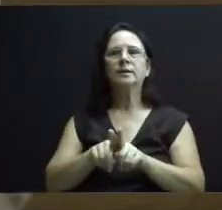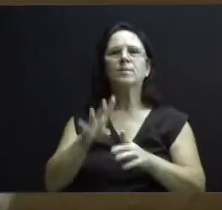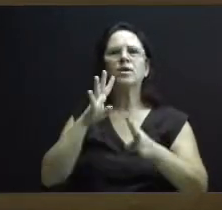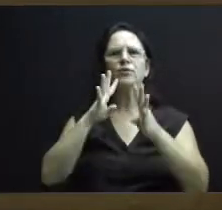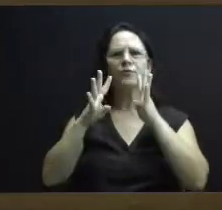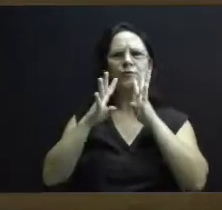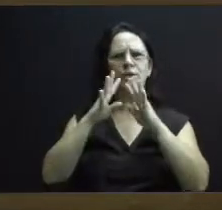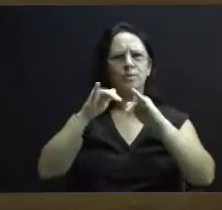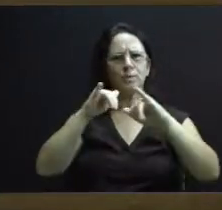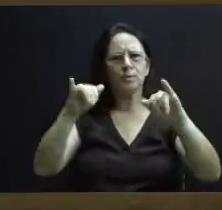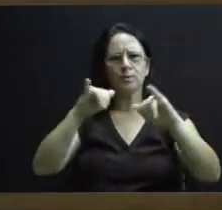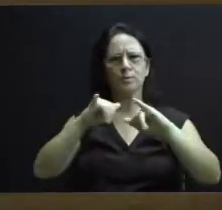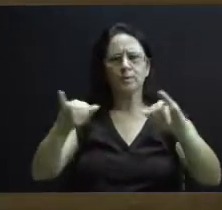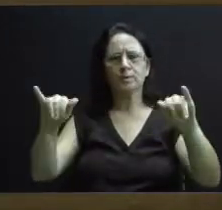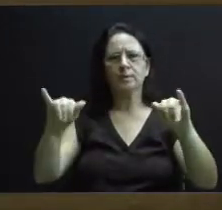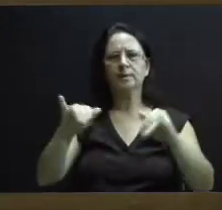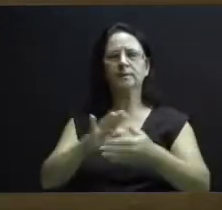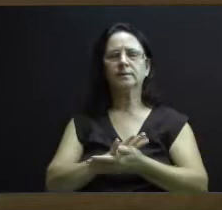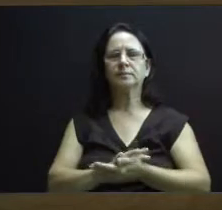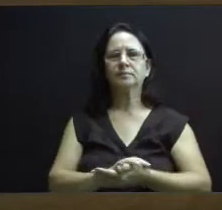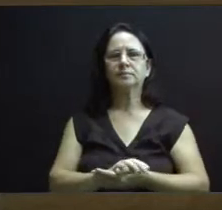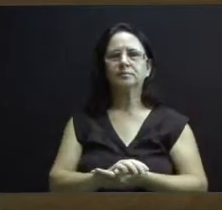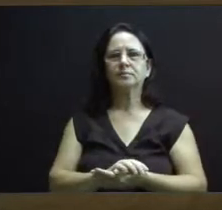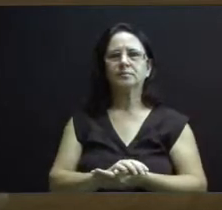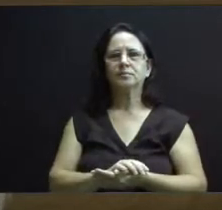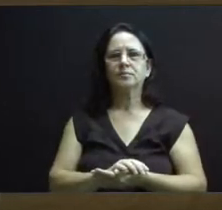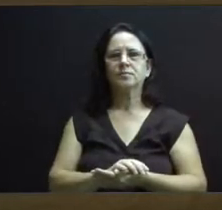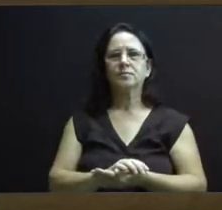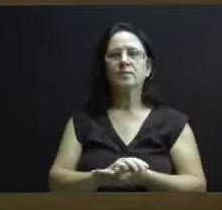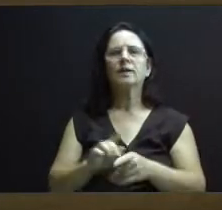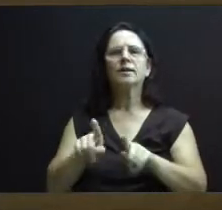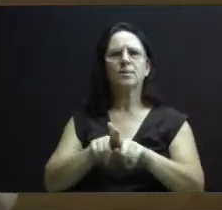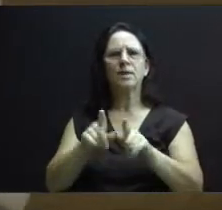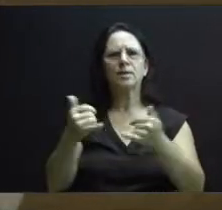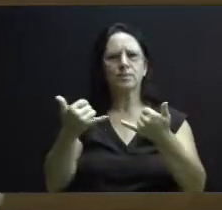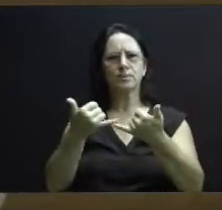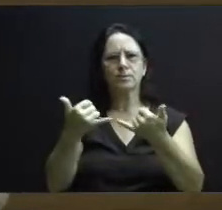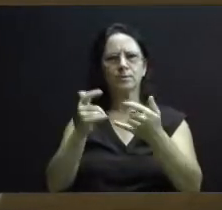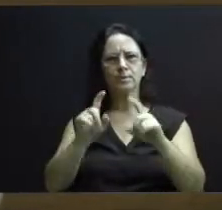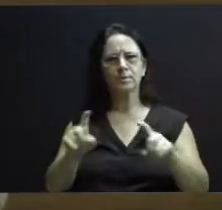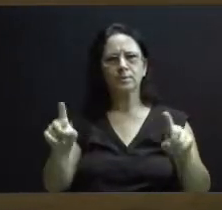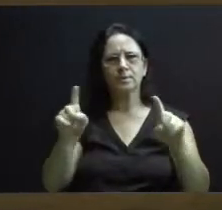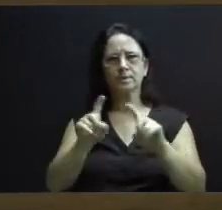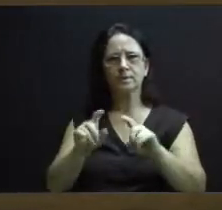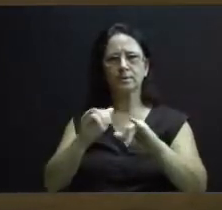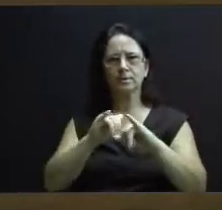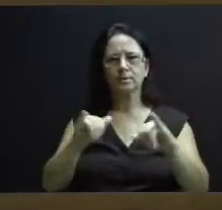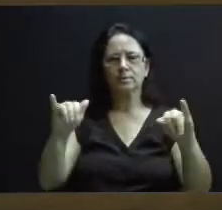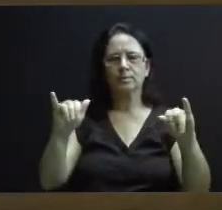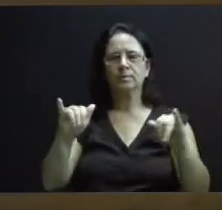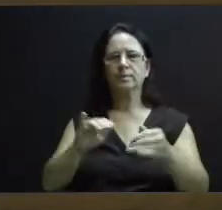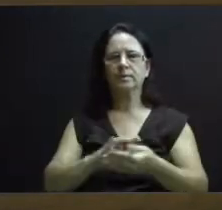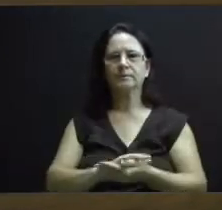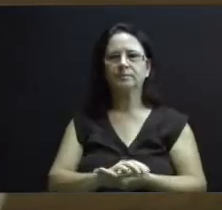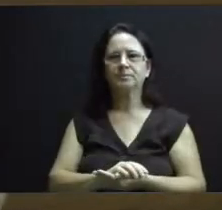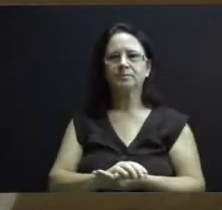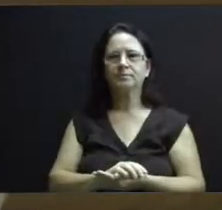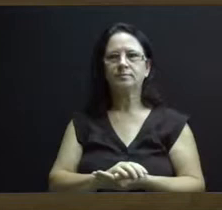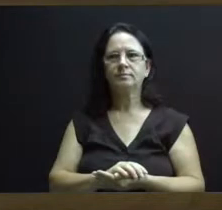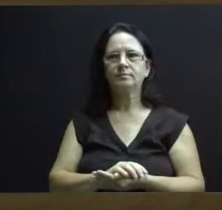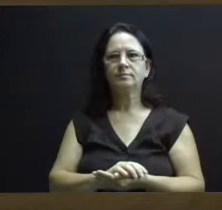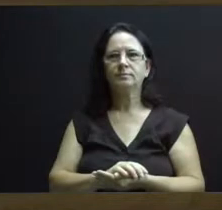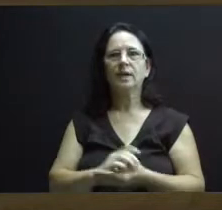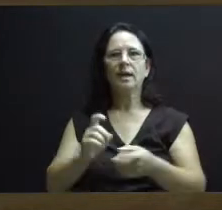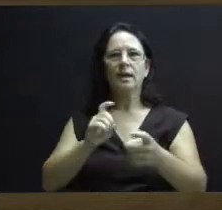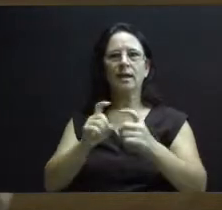pontocom barra tv câmara cubatão ou pelo site cubatão com o sp o ponto é gui ponto br a